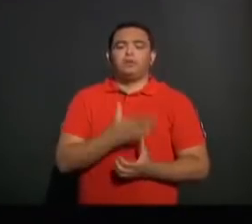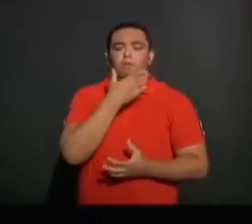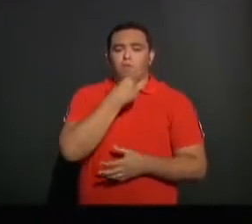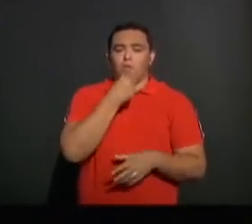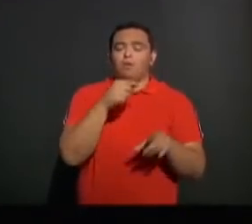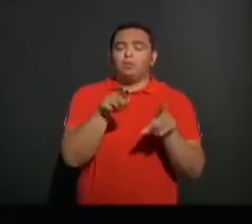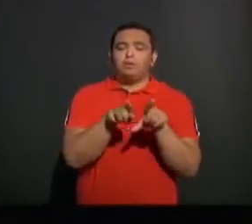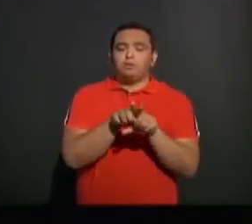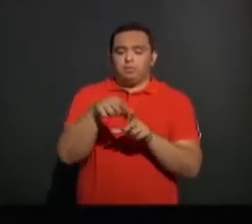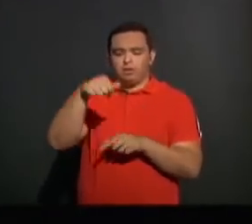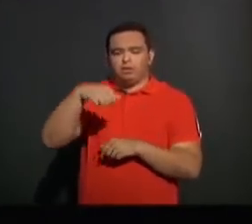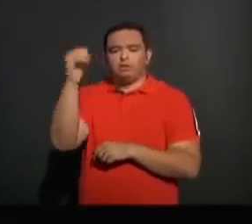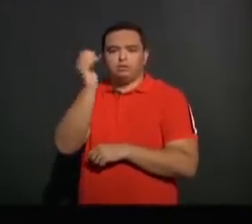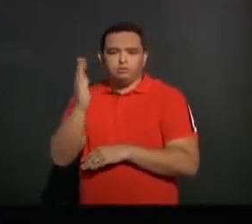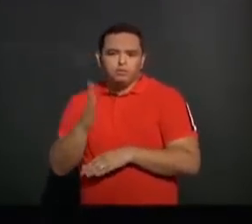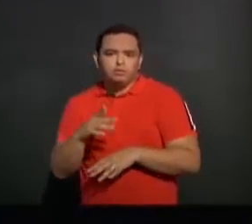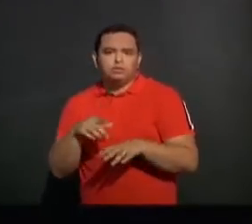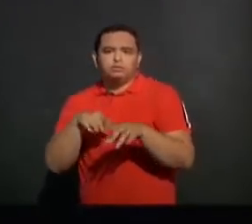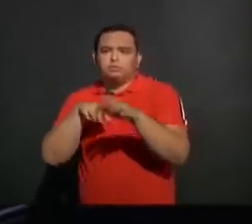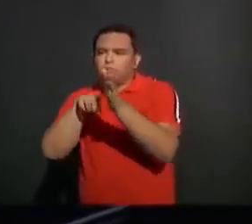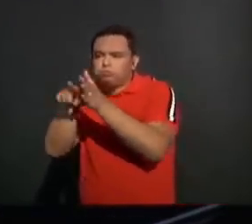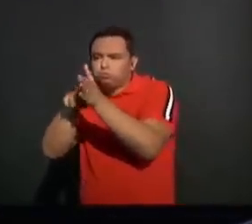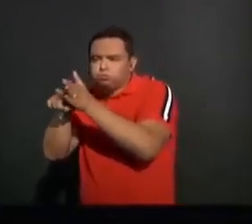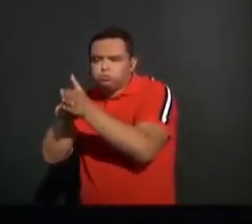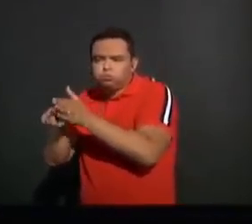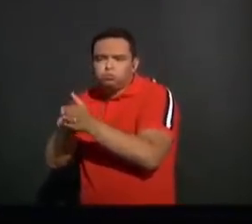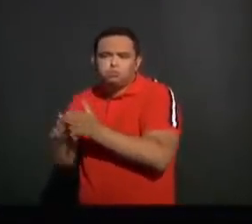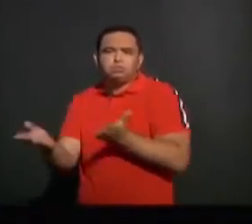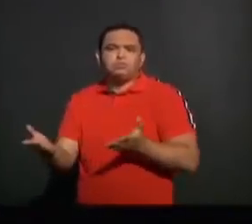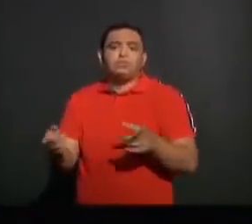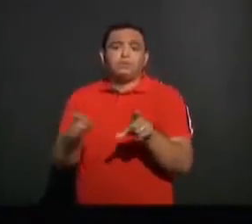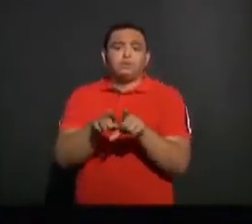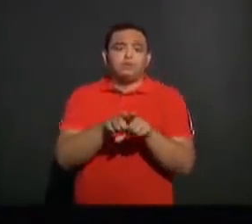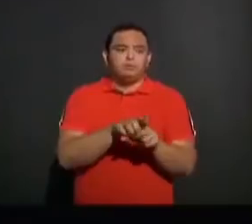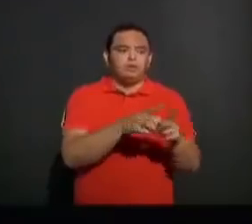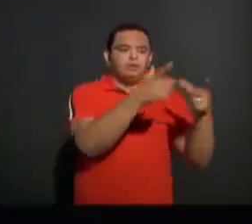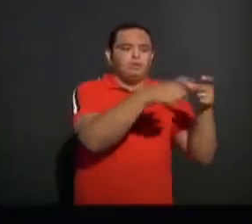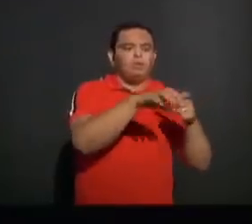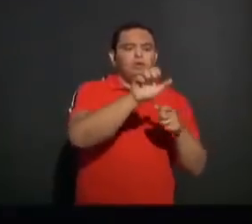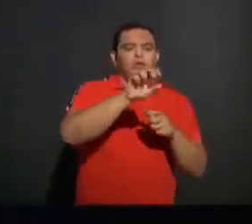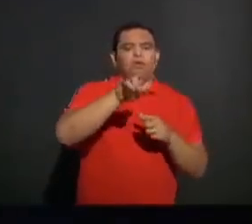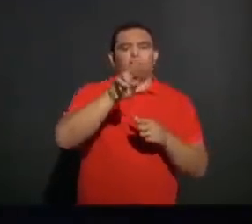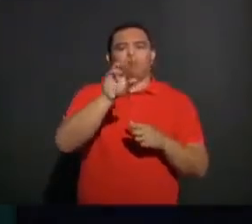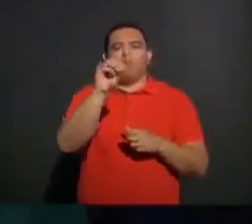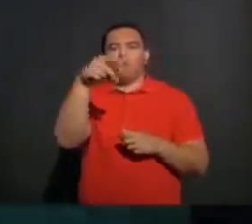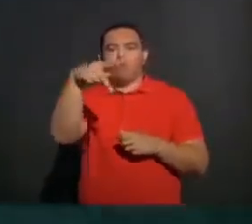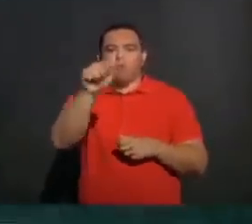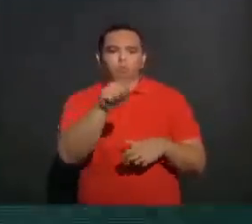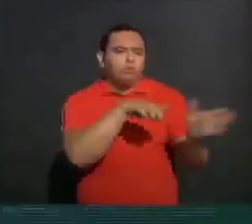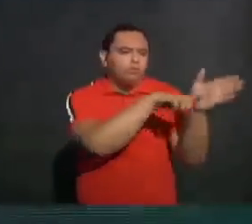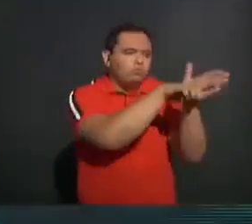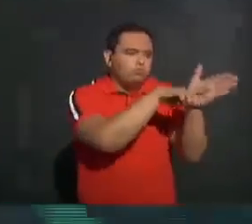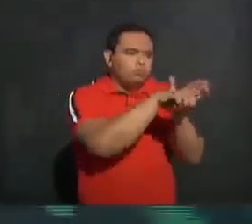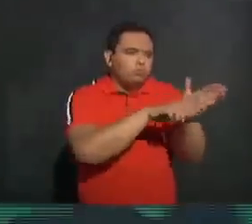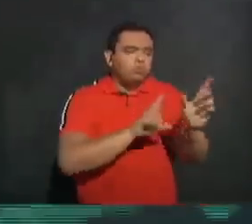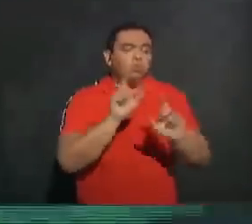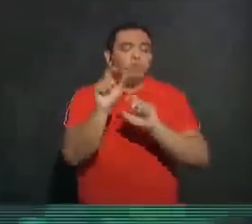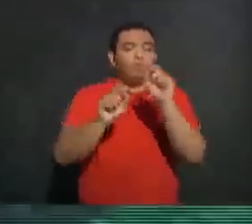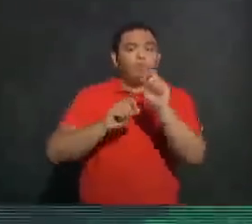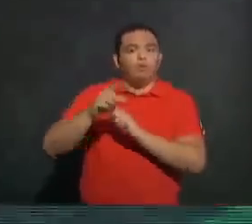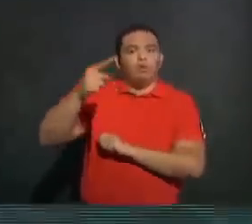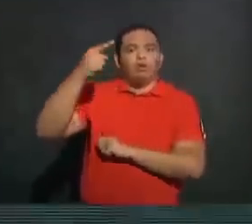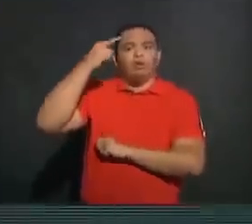América Latina, com milhares de igrejas, e fez a mesma pesquisa na Europa, com milhares de igrejas. E ele descobriu